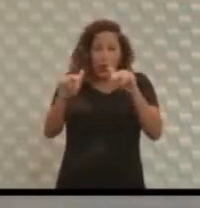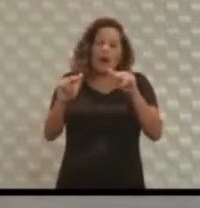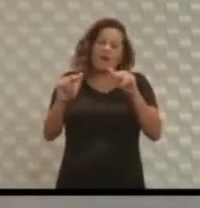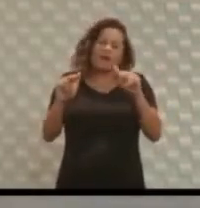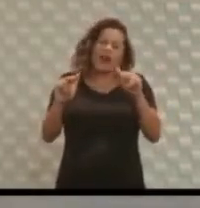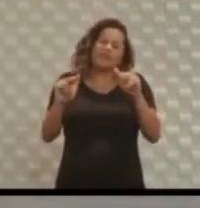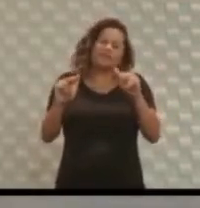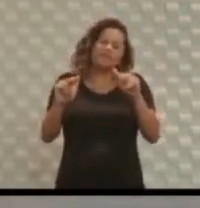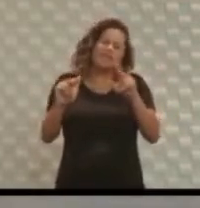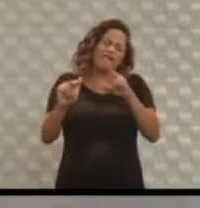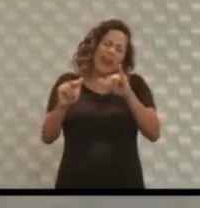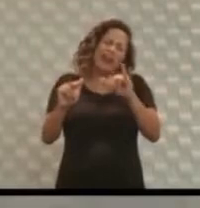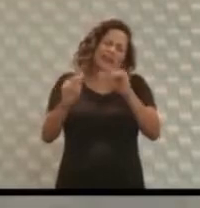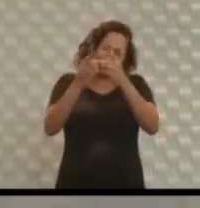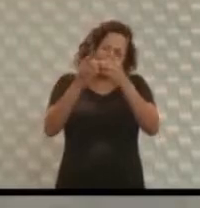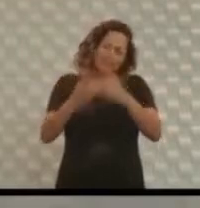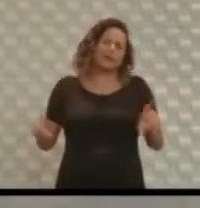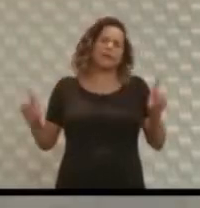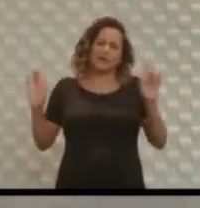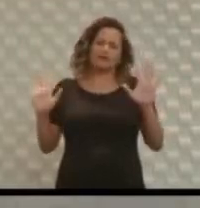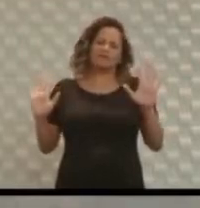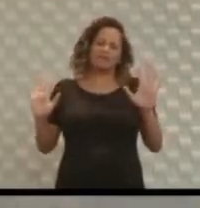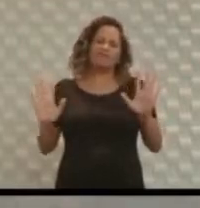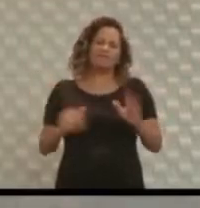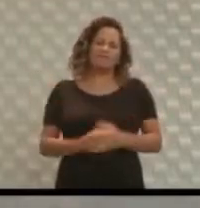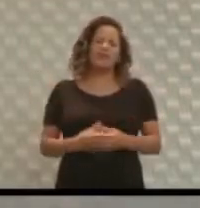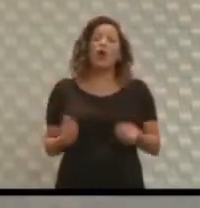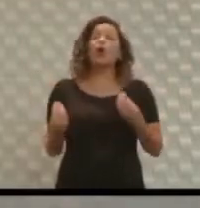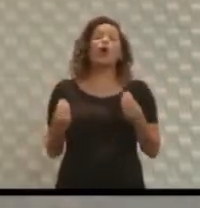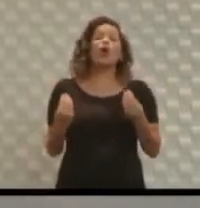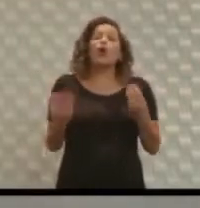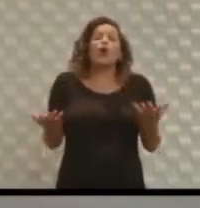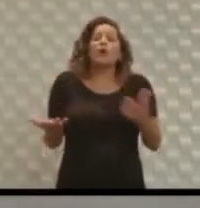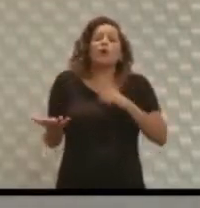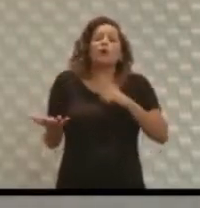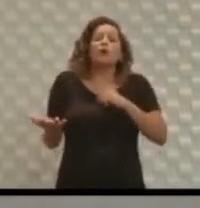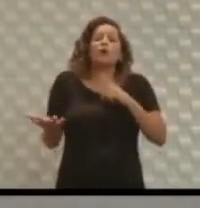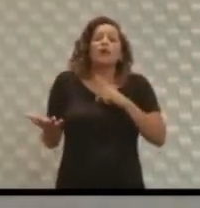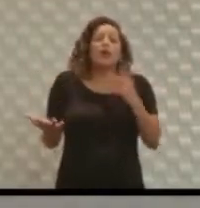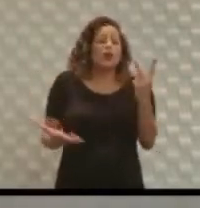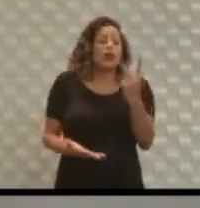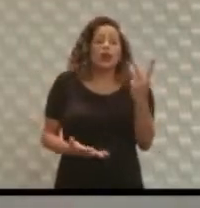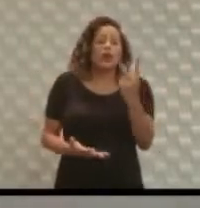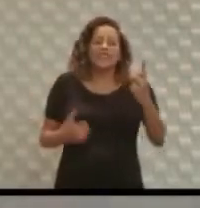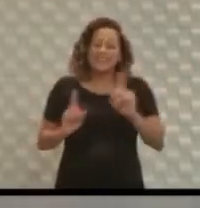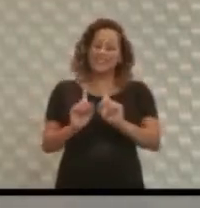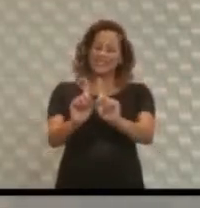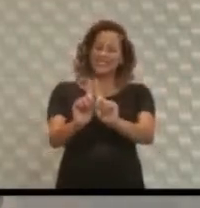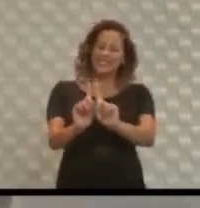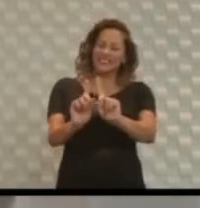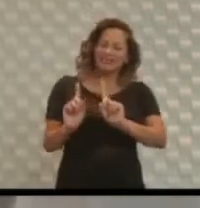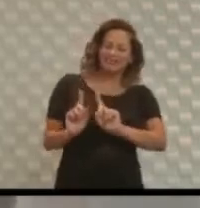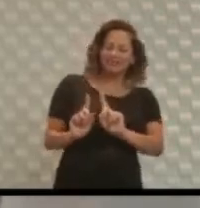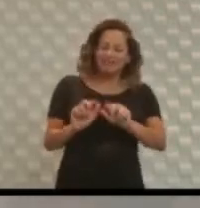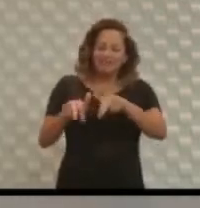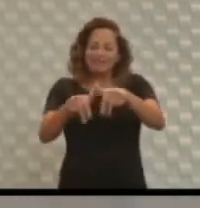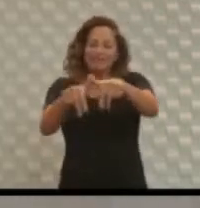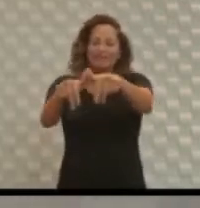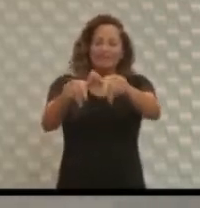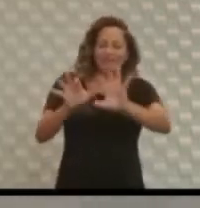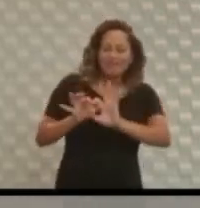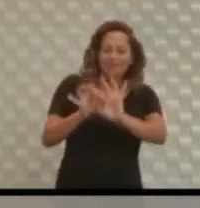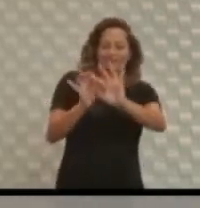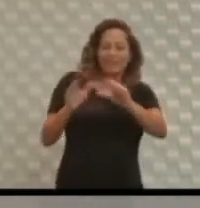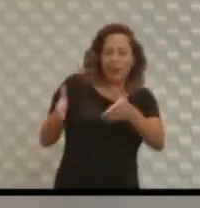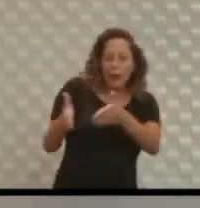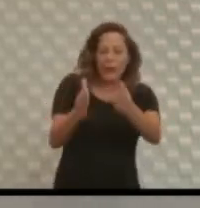separar. Porque a palavra de Deus diz, como andarão dois juntos se não estiverem de acordo? Então, o casal tem